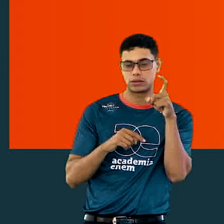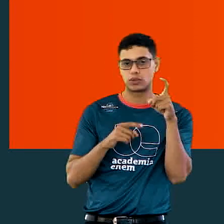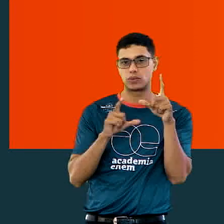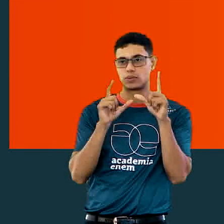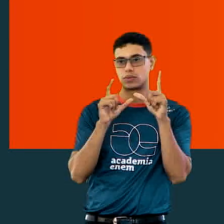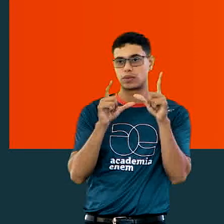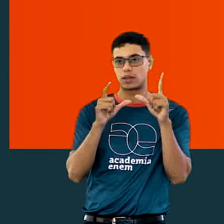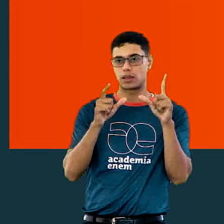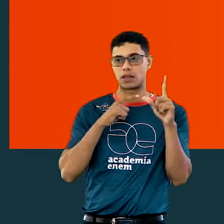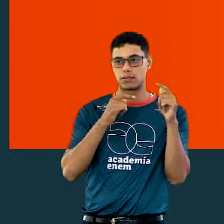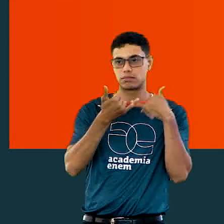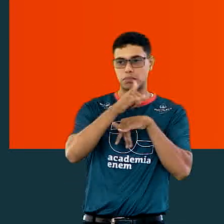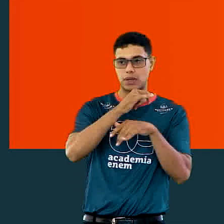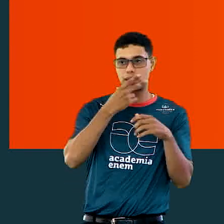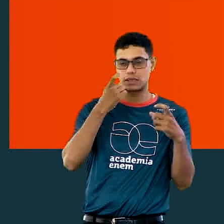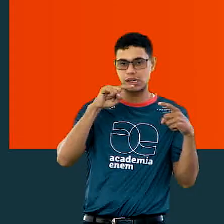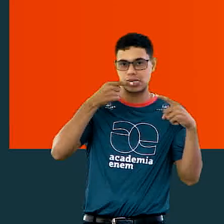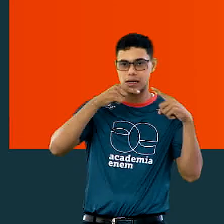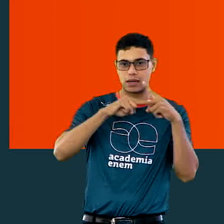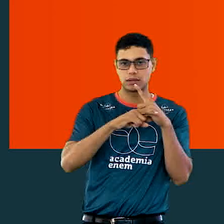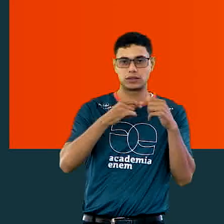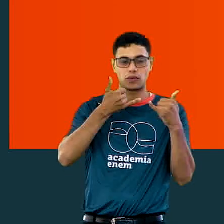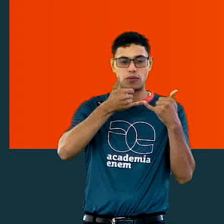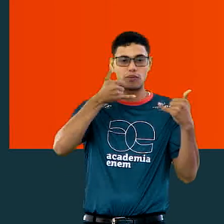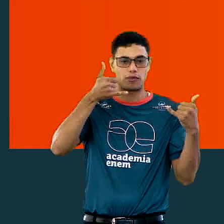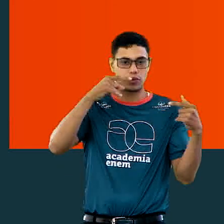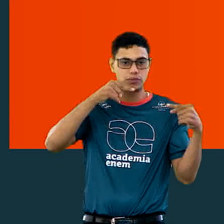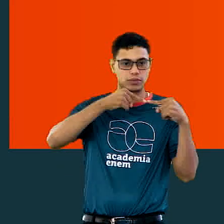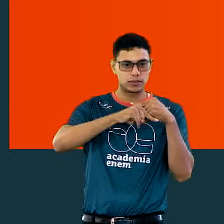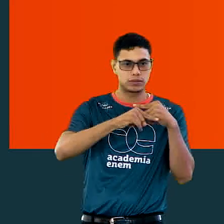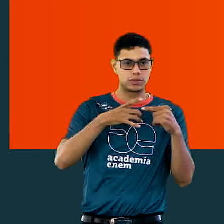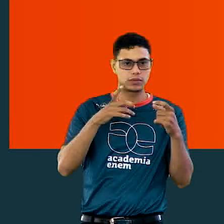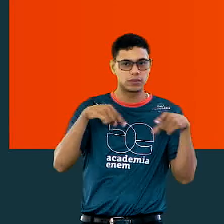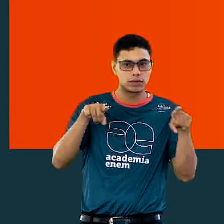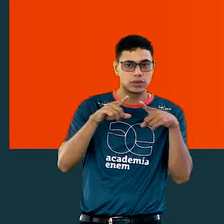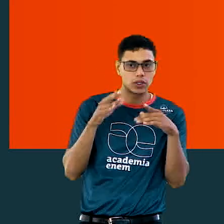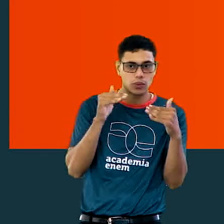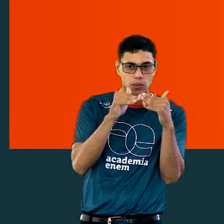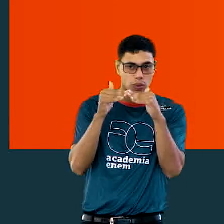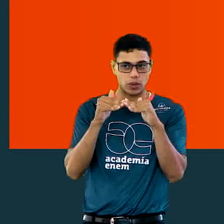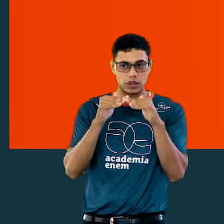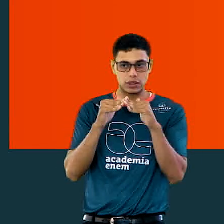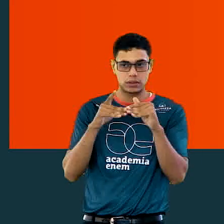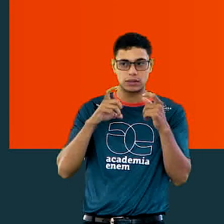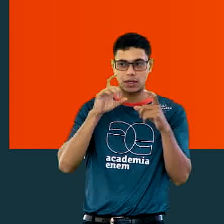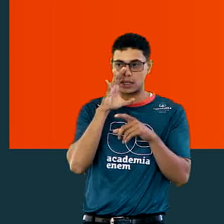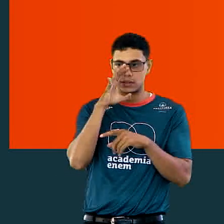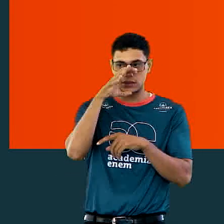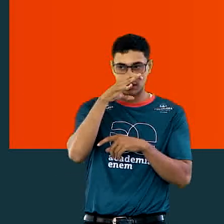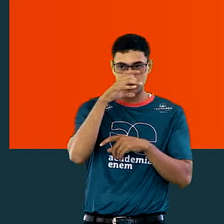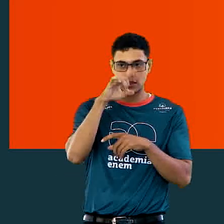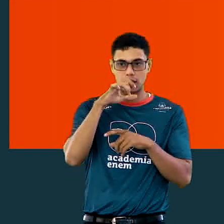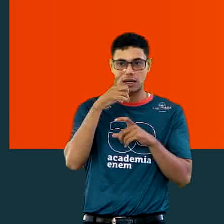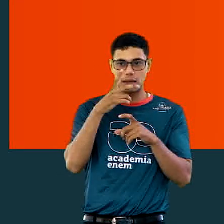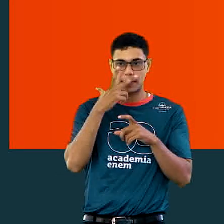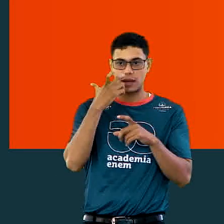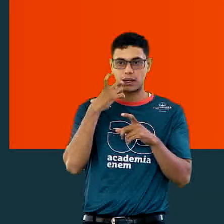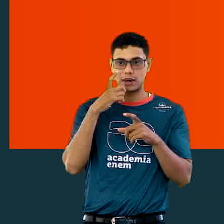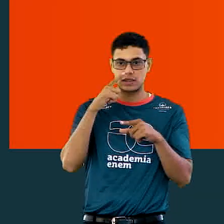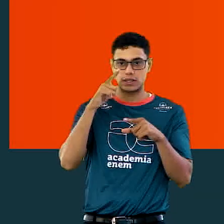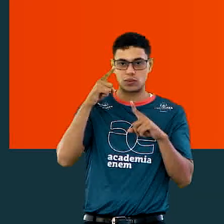as cargas passam por um fio? Bora, pessoal. Vocês concordam que a resistência é uma grandeza que